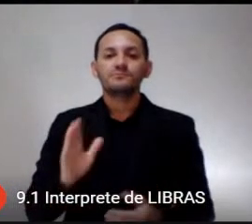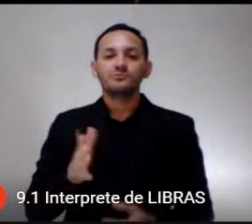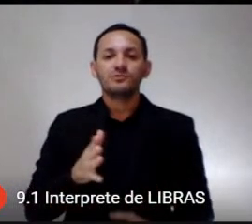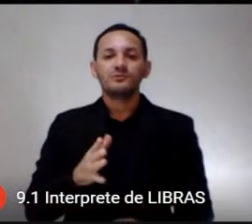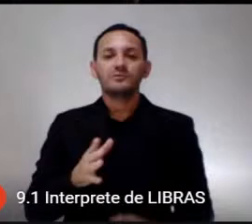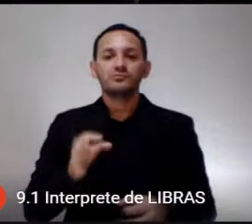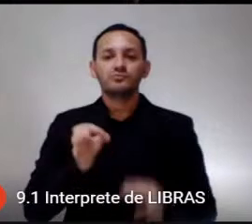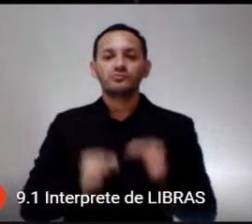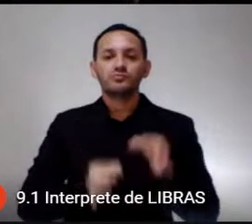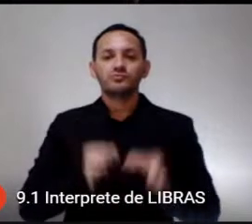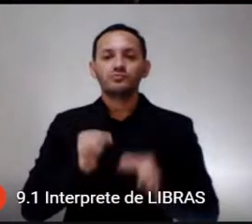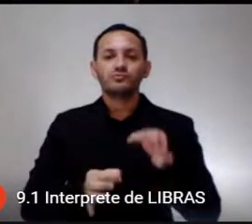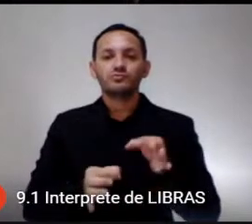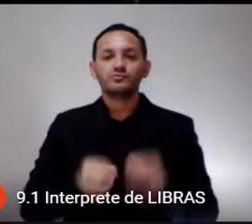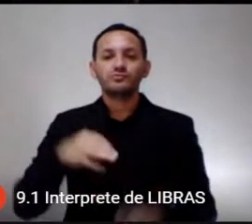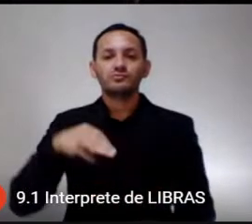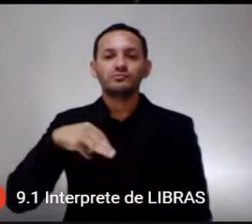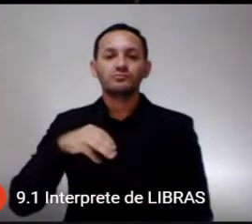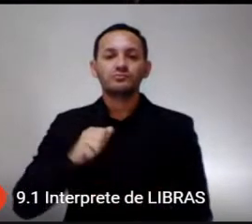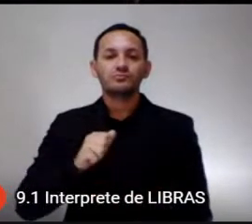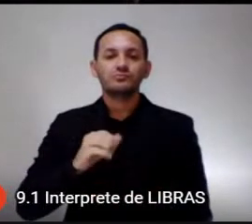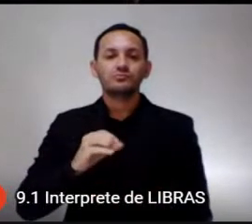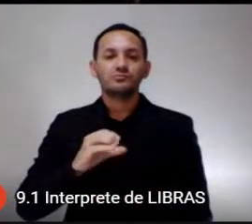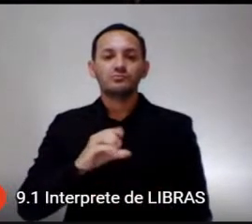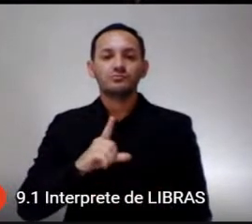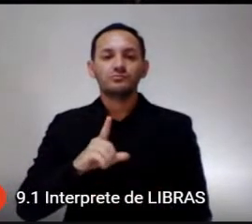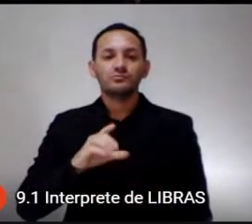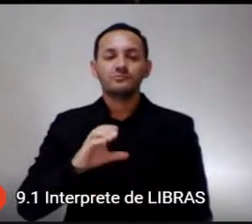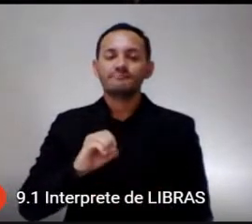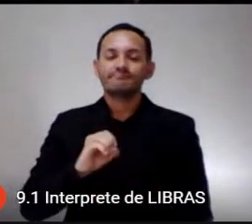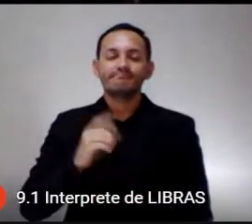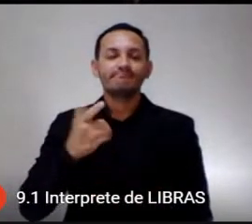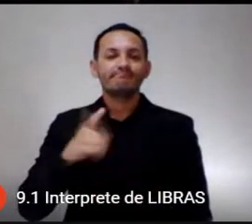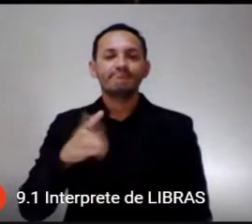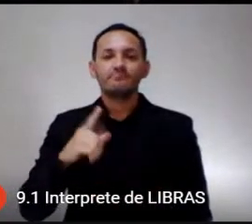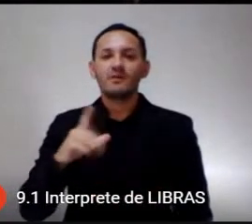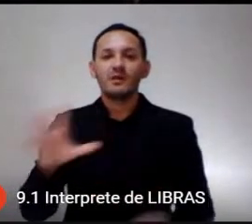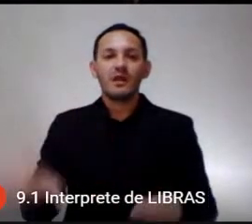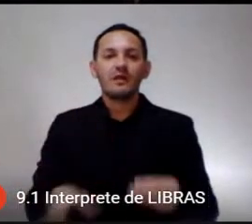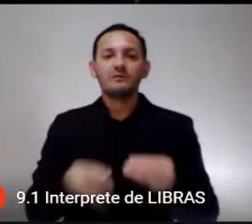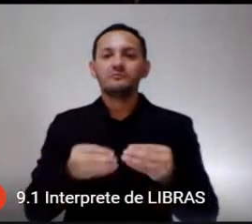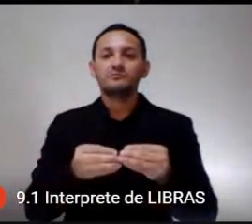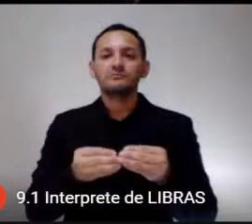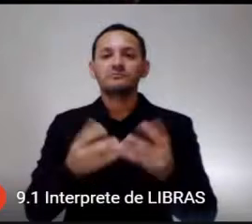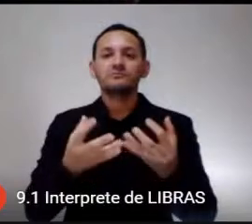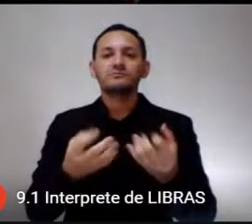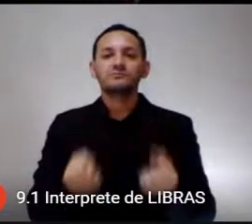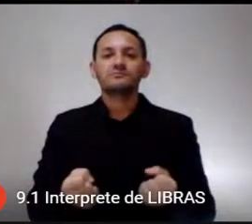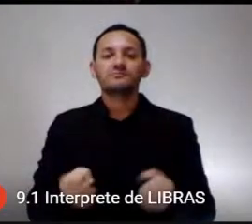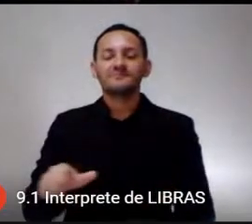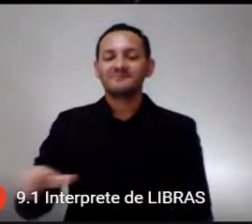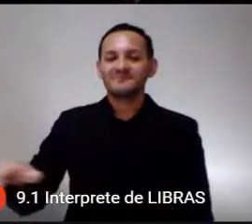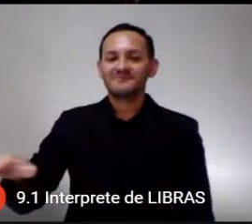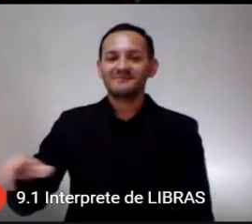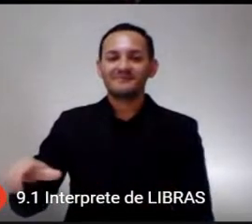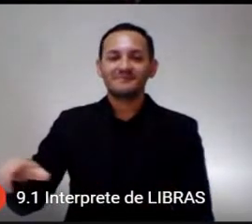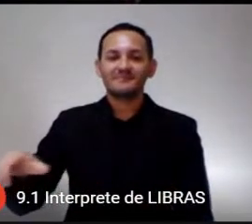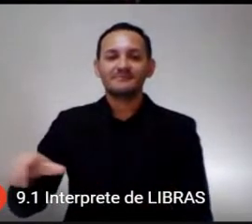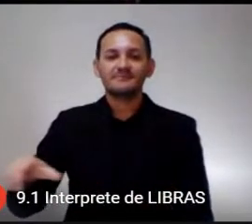tela do computador, né? Agora não tem nada mais à mão. Tá. Aquela mão digital, né? Aquela mãozinha do mouse.